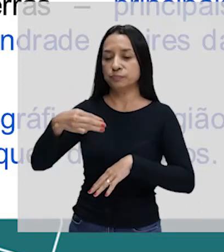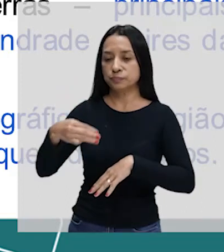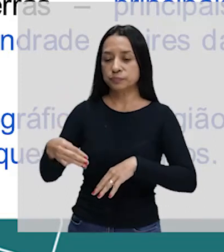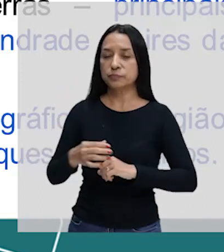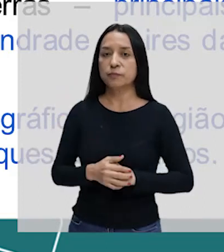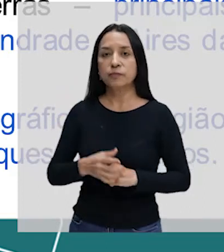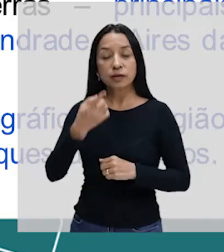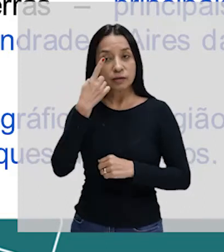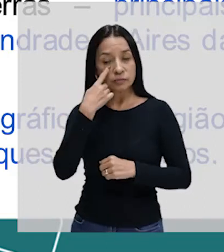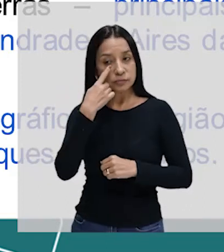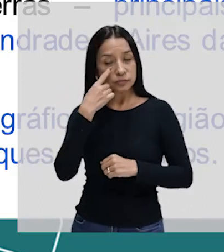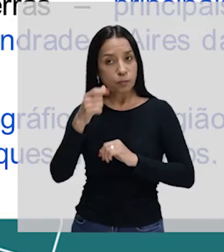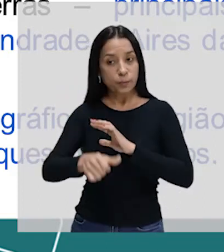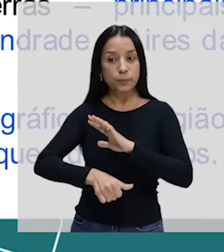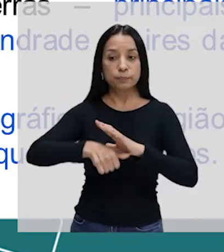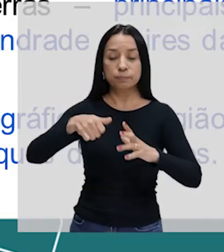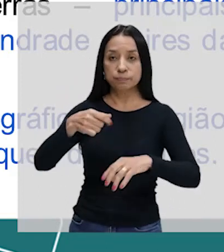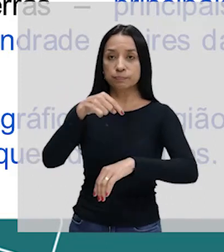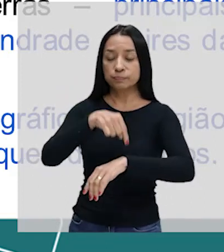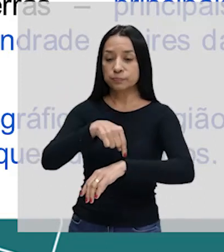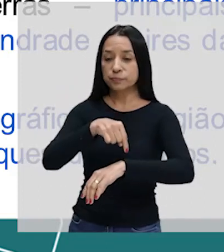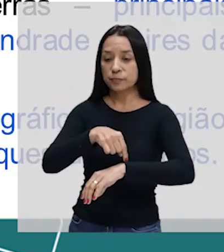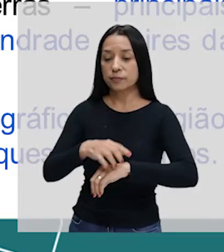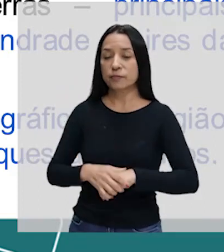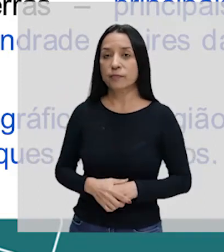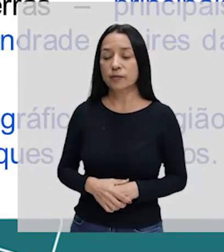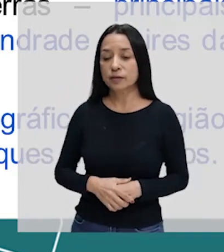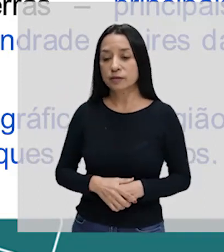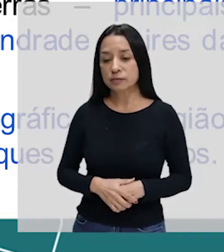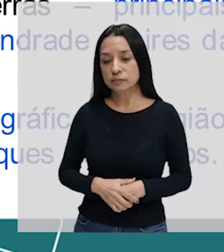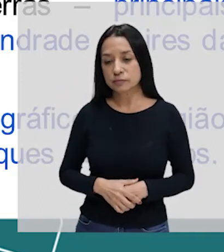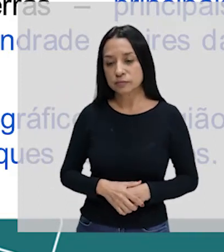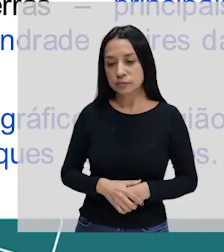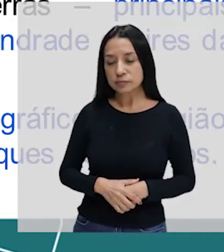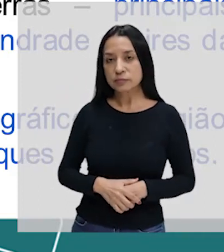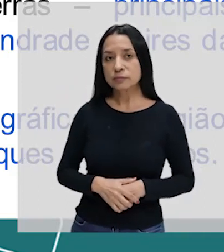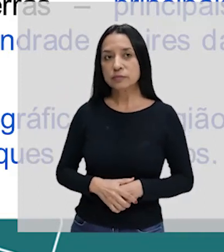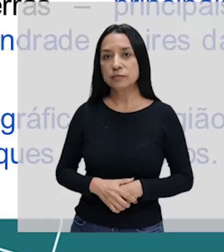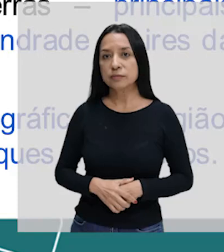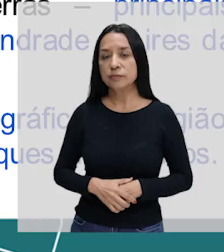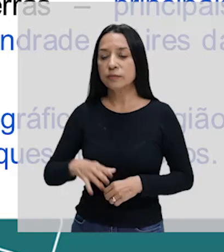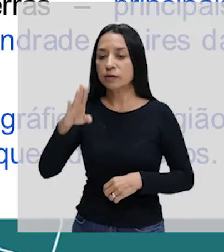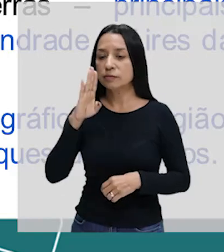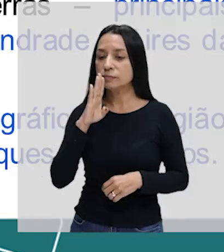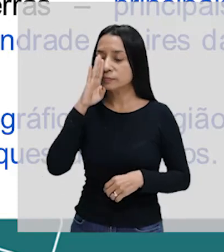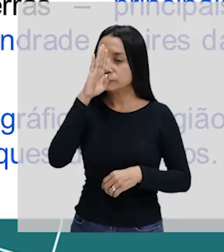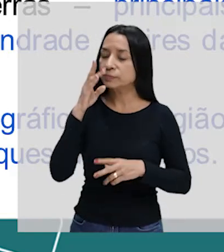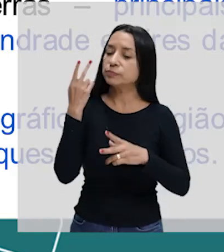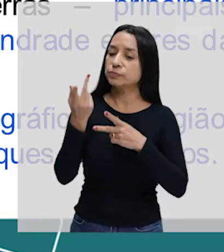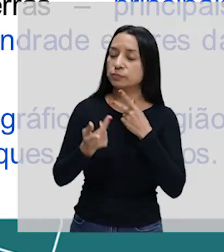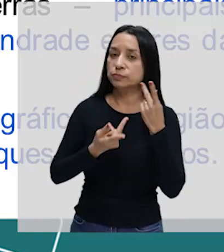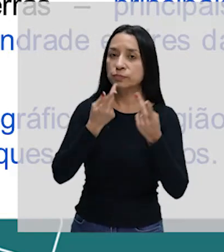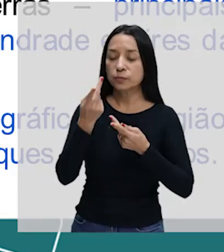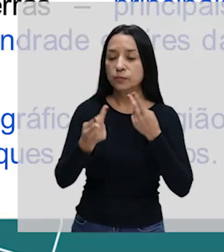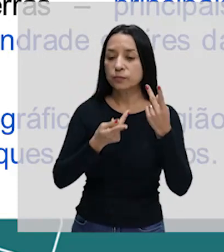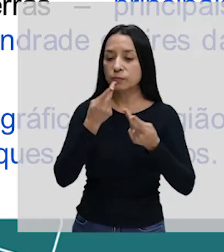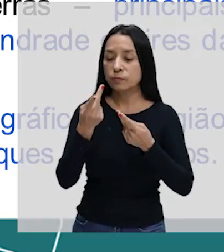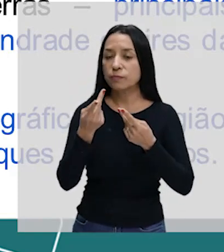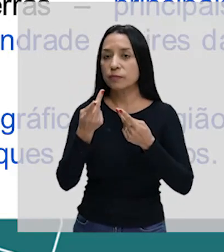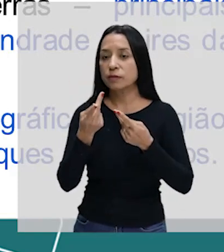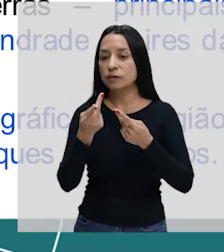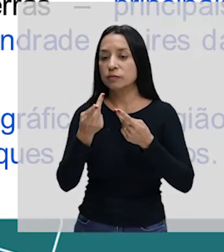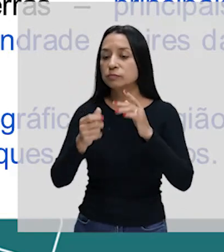Veja bem, os primeiros tempos dessa colonização. Nós iremos principalmente falar das